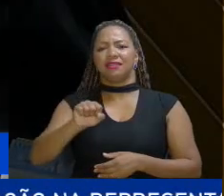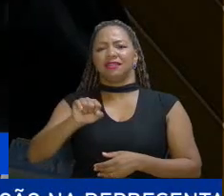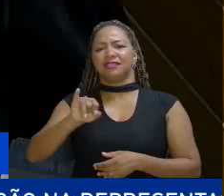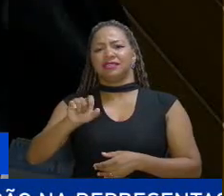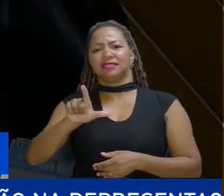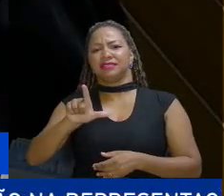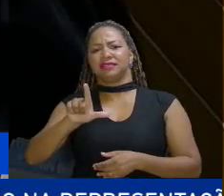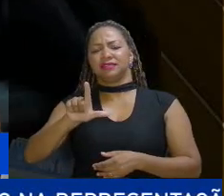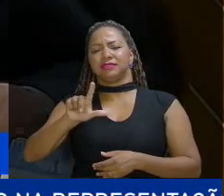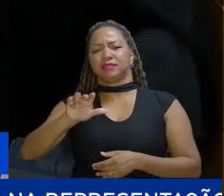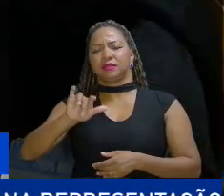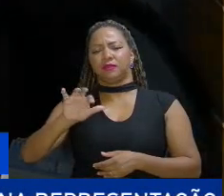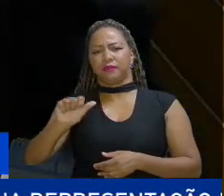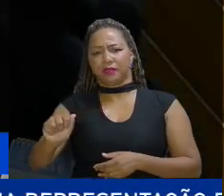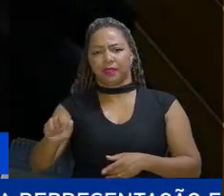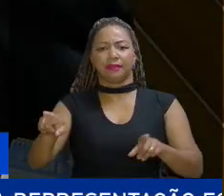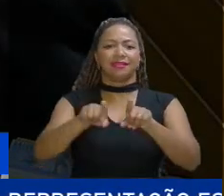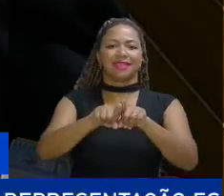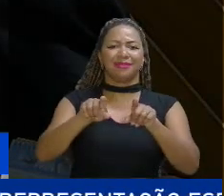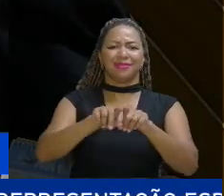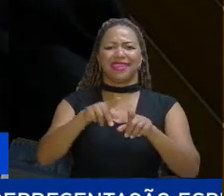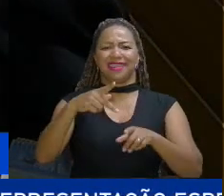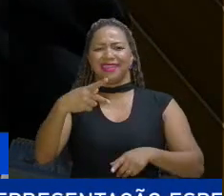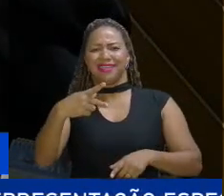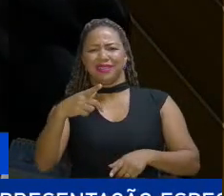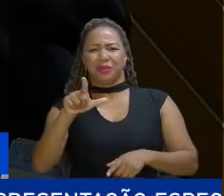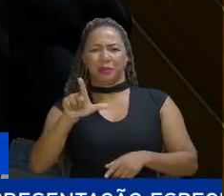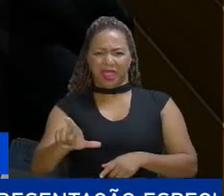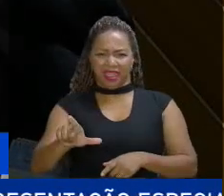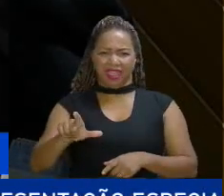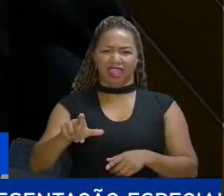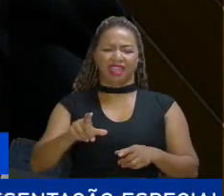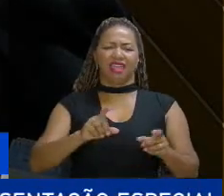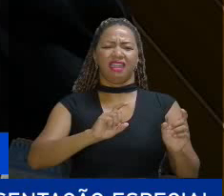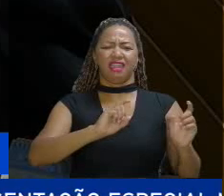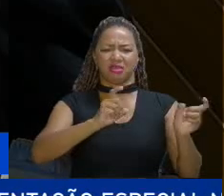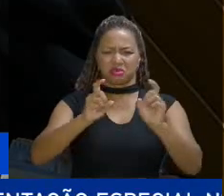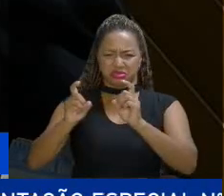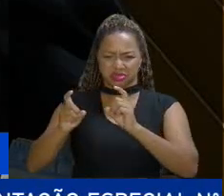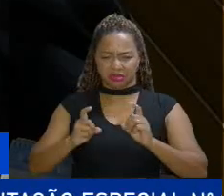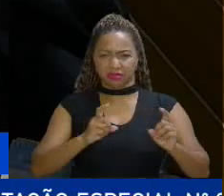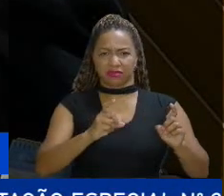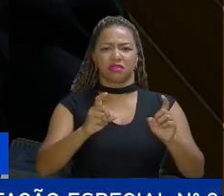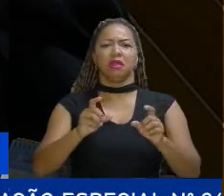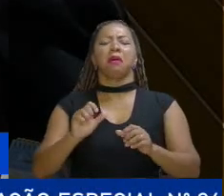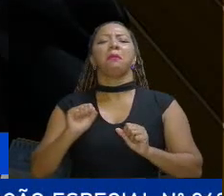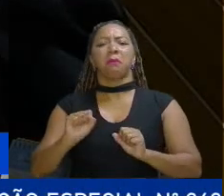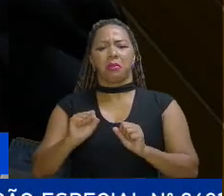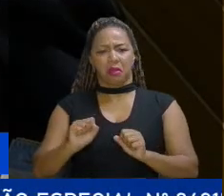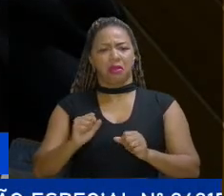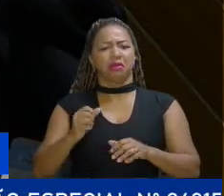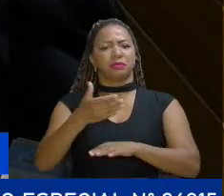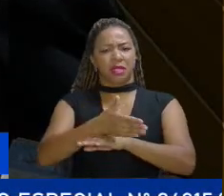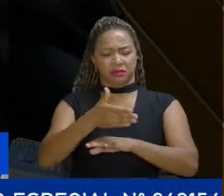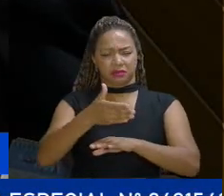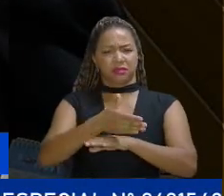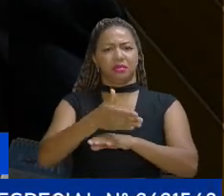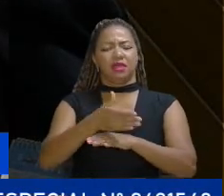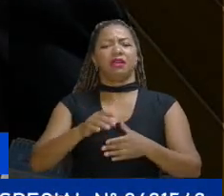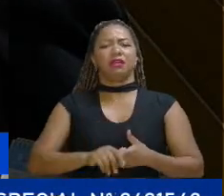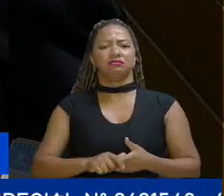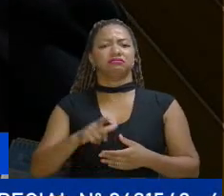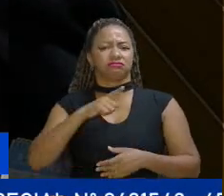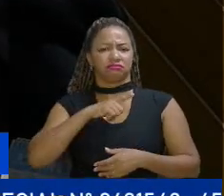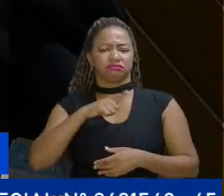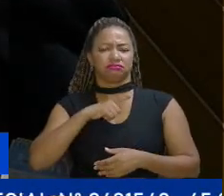os embargos do PL. O PL vem discutindo que tem legitimidade para intervir como assistente simples,